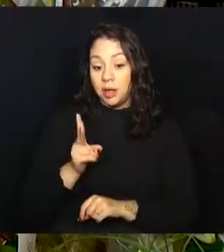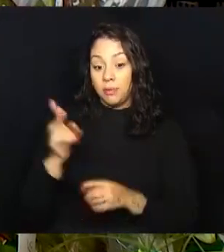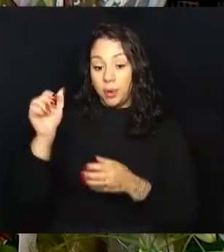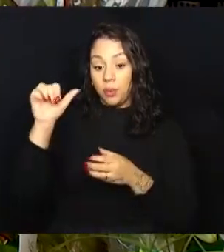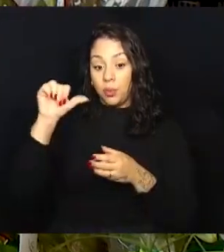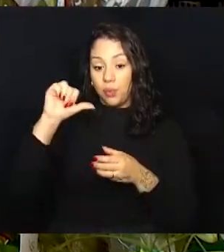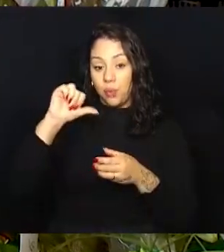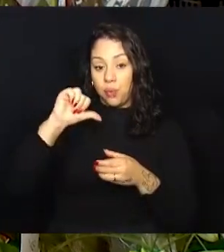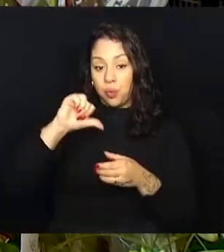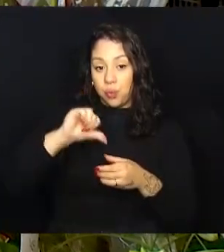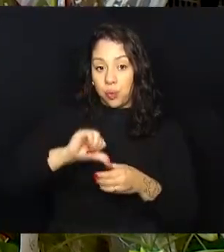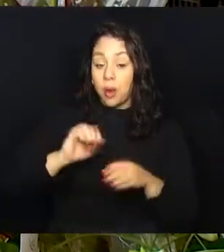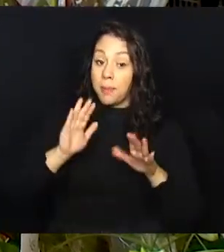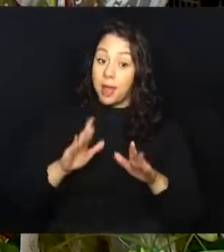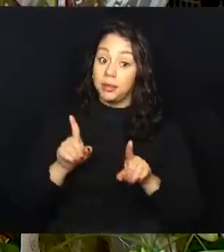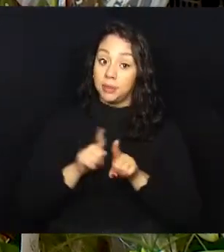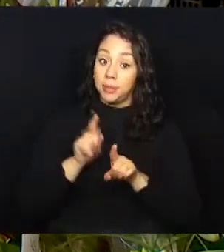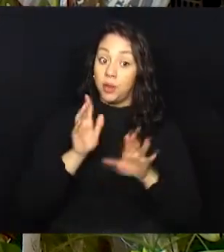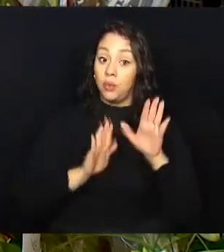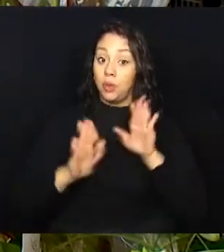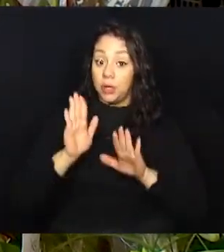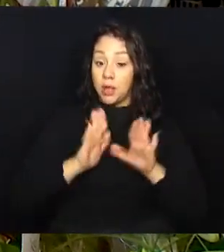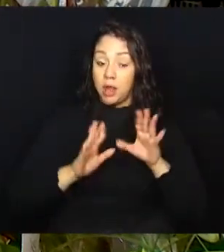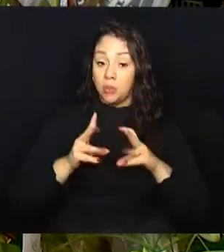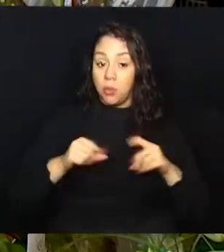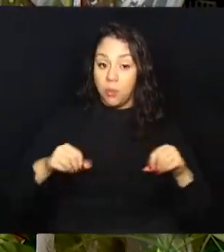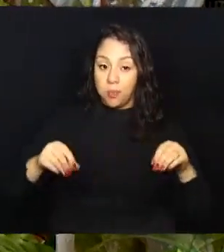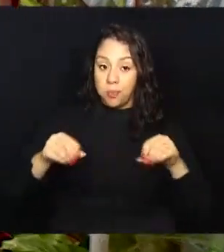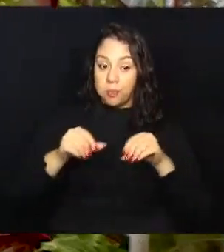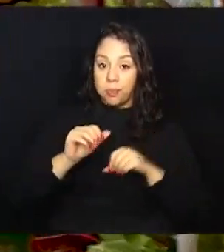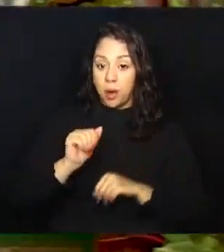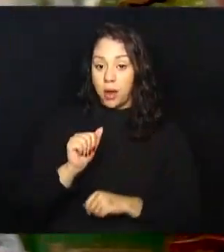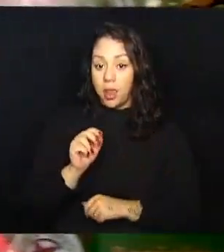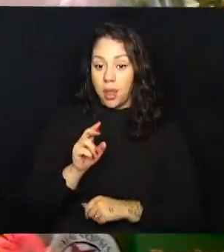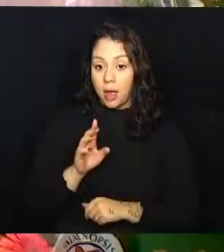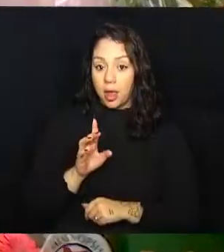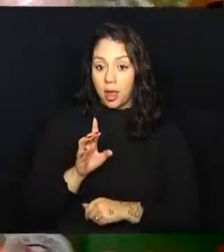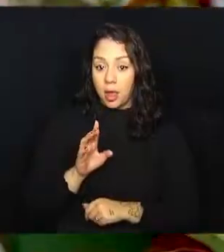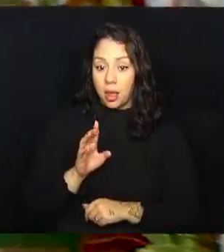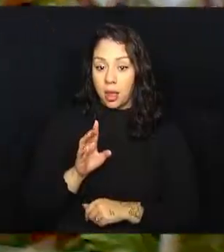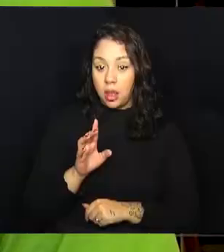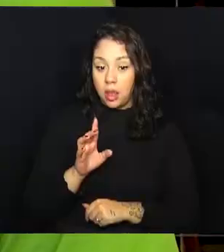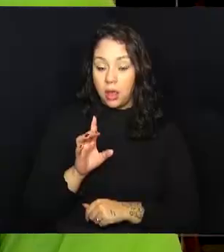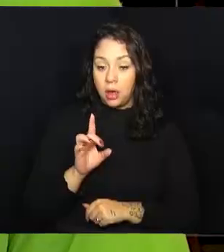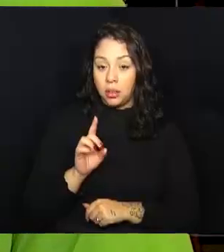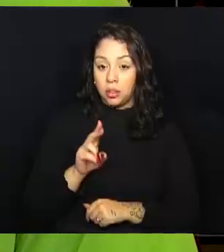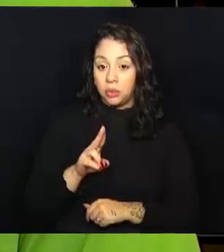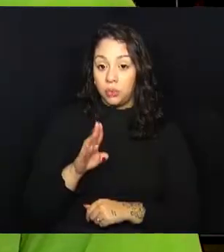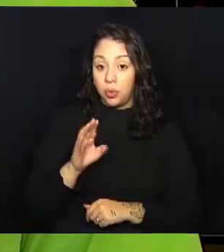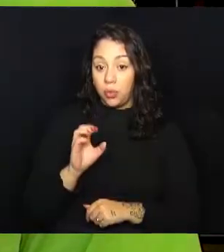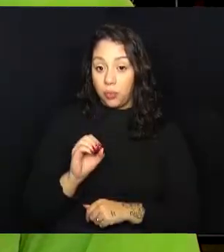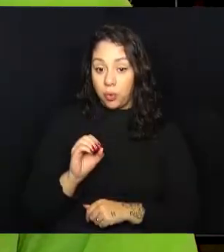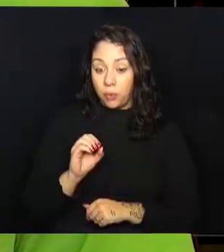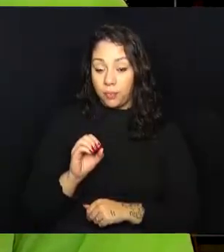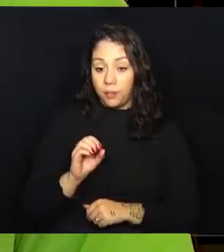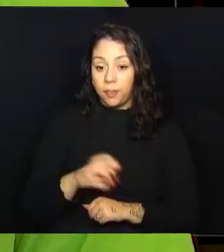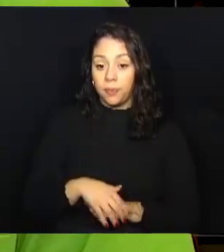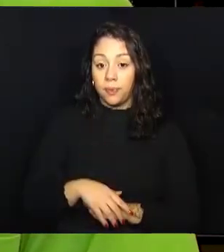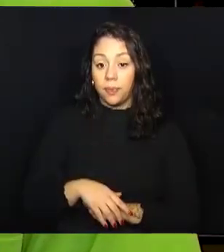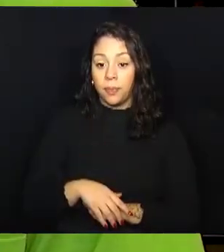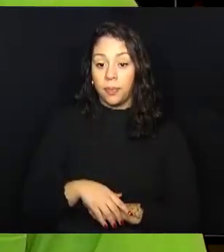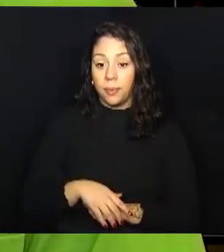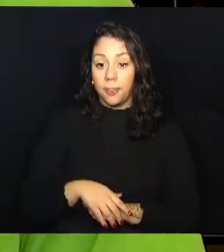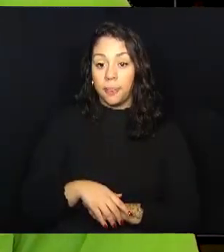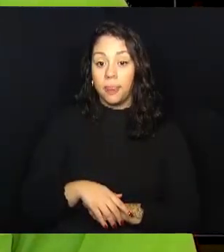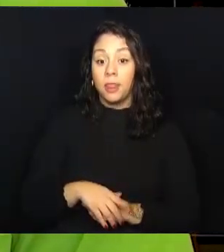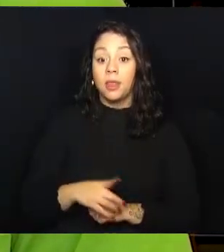a frequência da rega, mas também cuidados com a adubação e a poda. O amarelamento das folhas, se for no